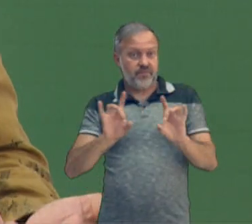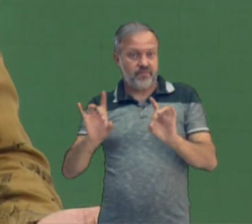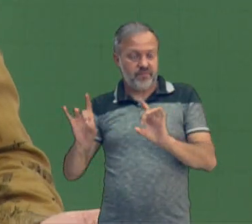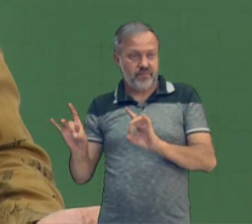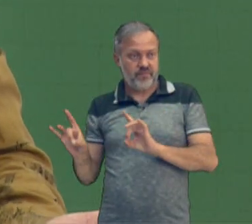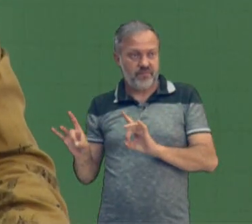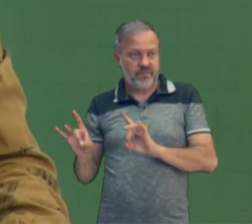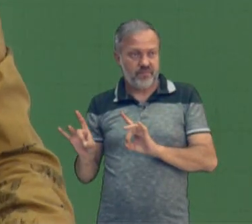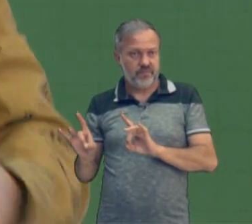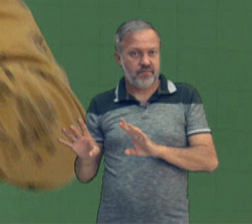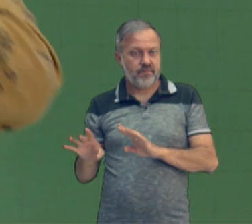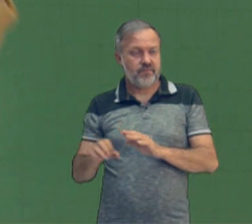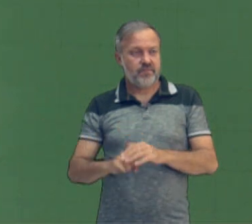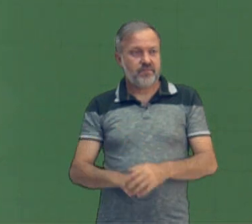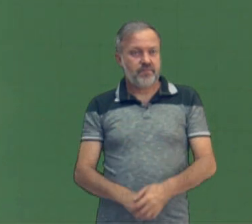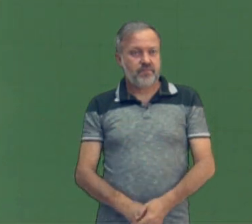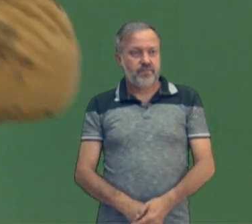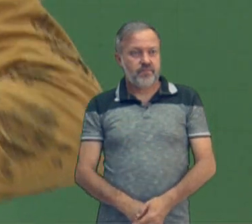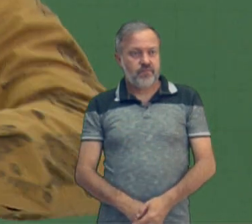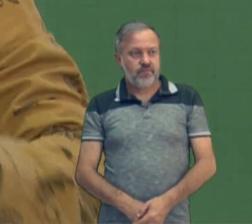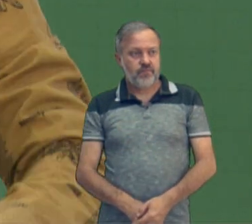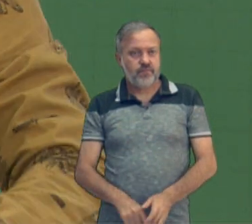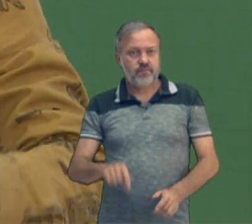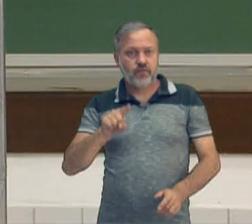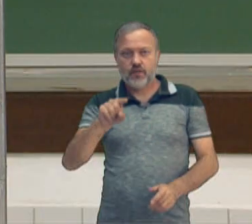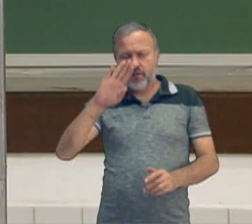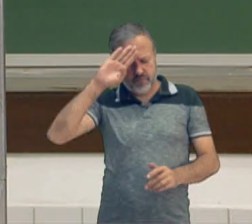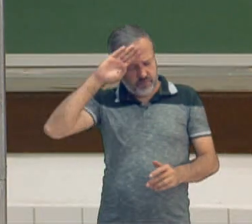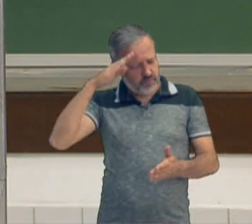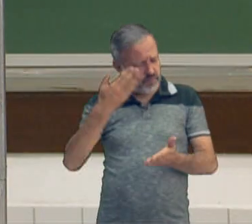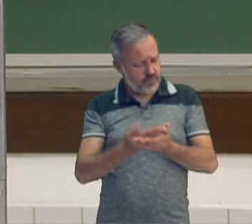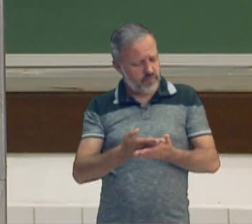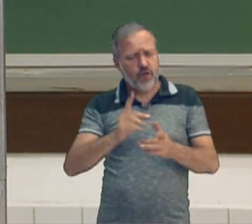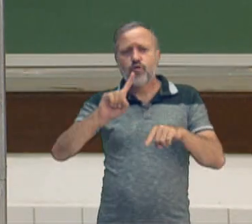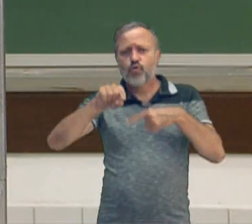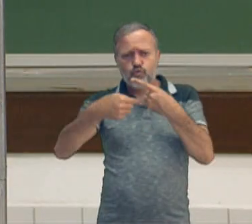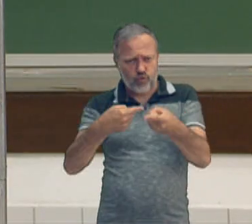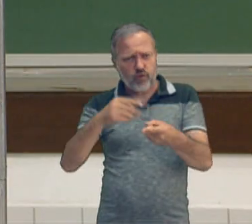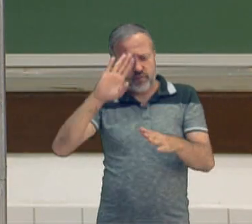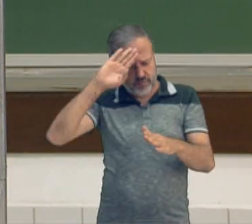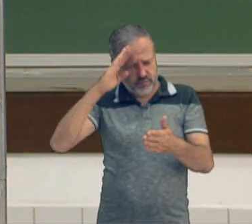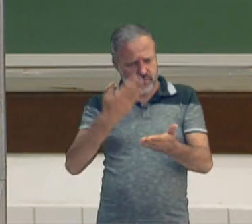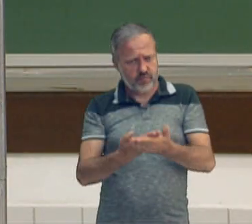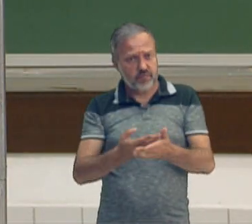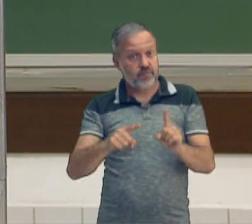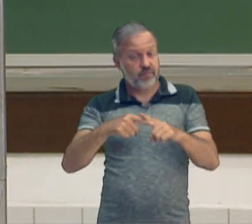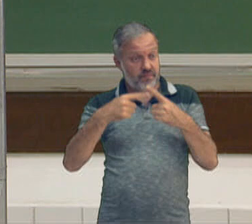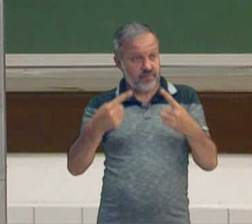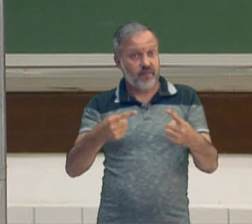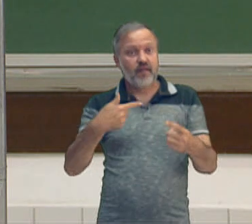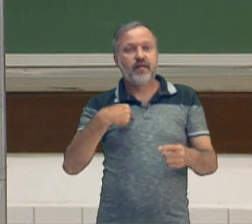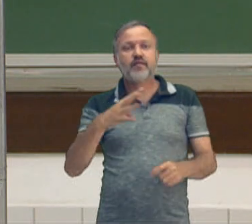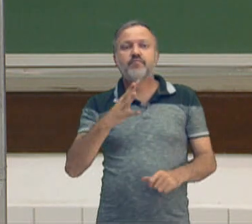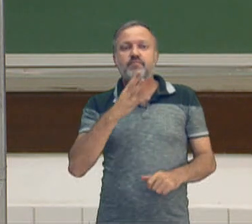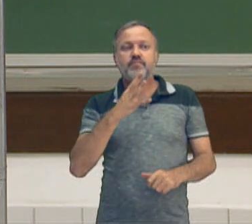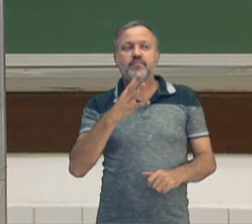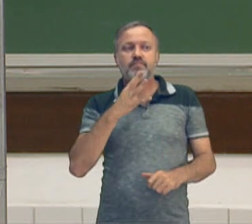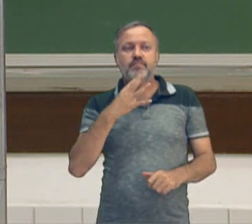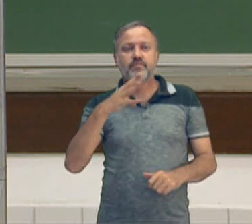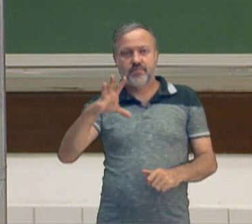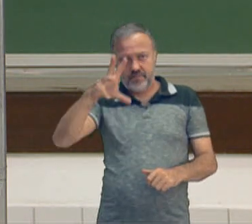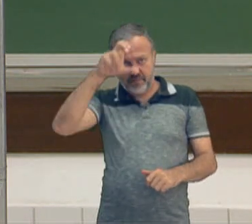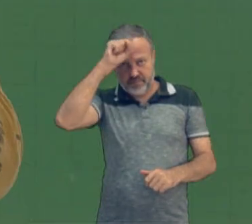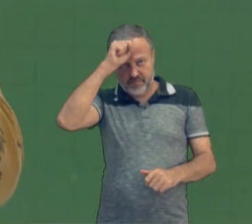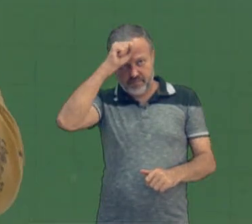nossas aulas de ensino religioso, você não precisa acreditar no que os outros acreditam, mas tem o dever de conhecer,